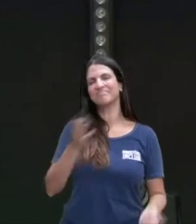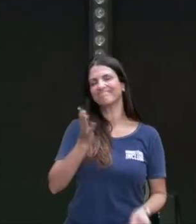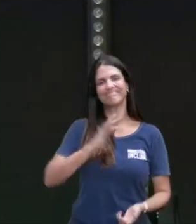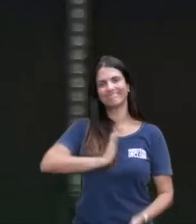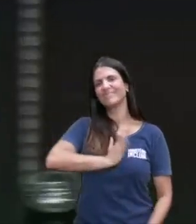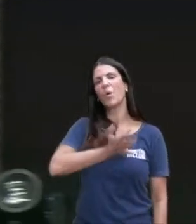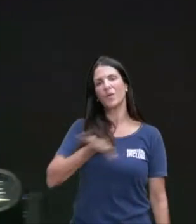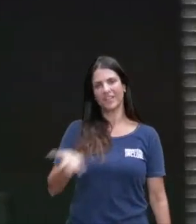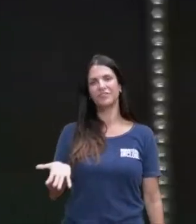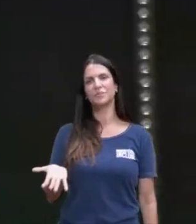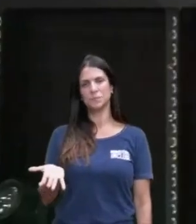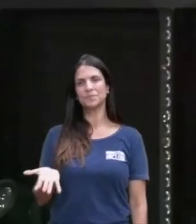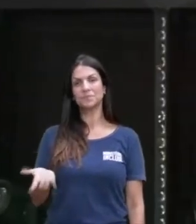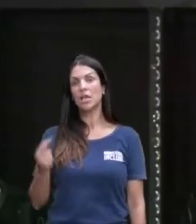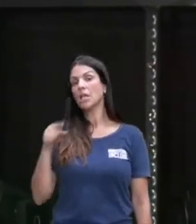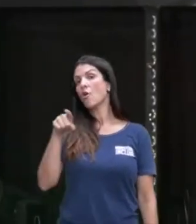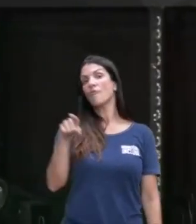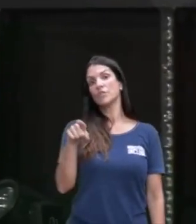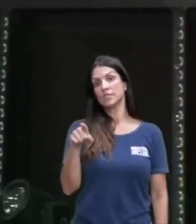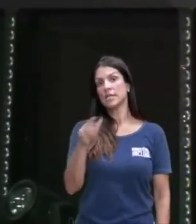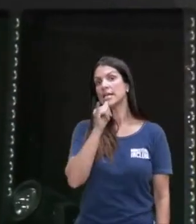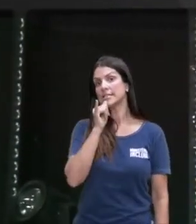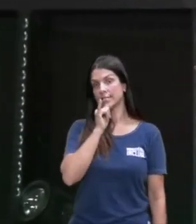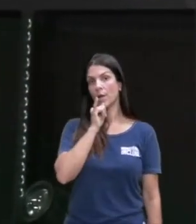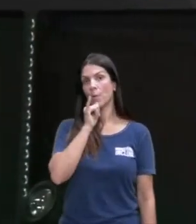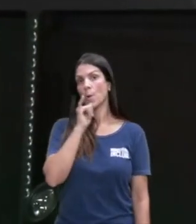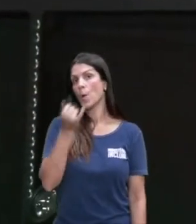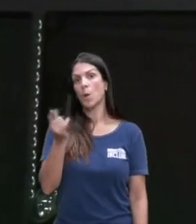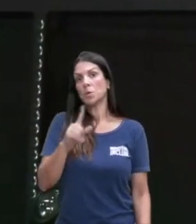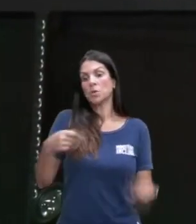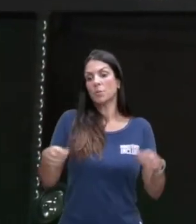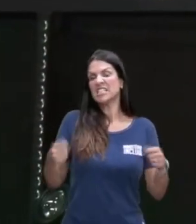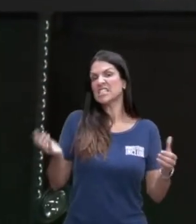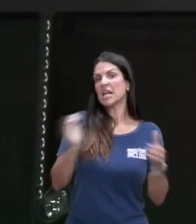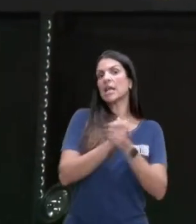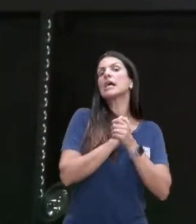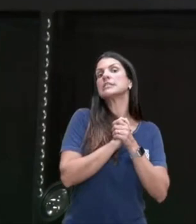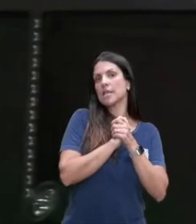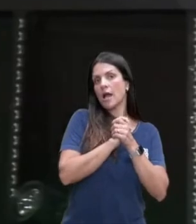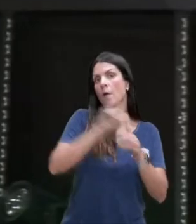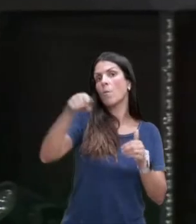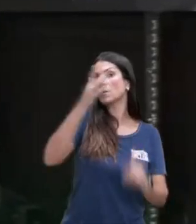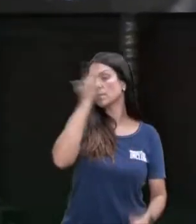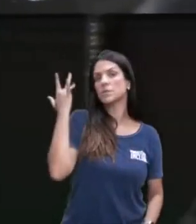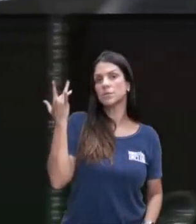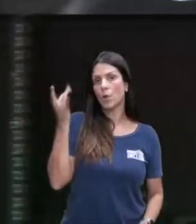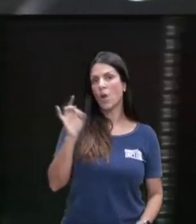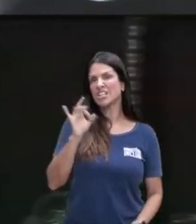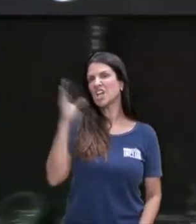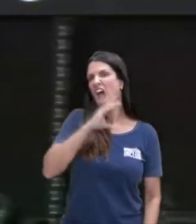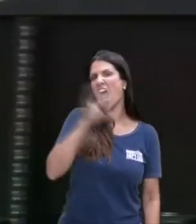não então você não precisa casar com essa porcaria não você pode andar mais um pouco preparo uma coisa legal e casa bem